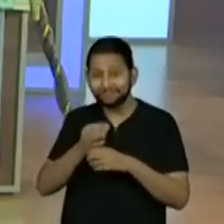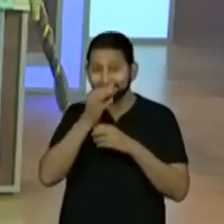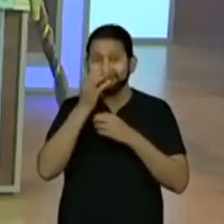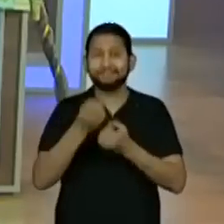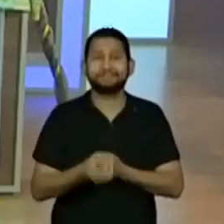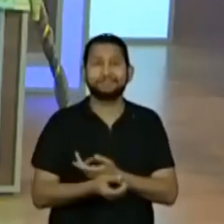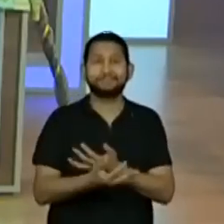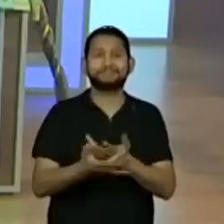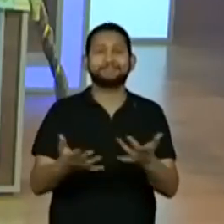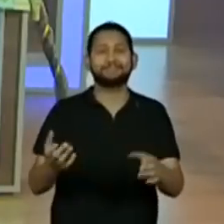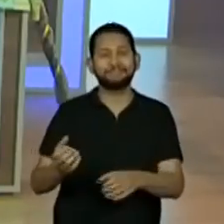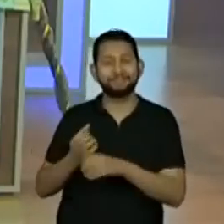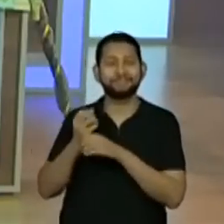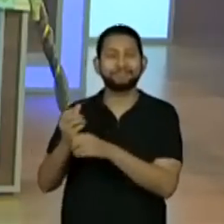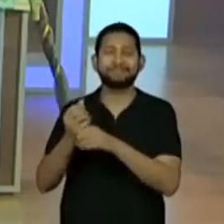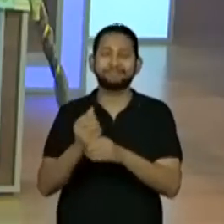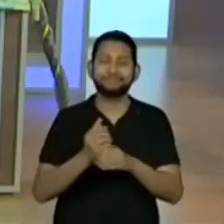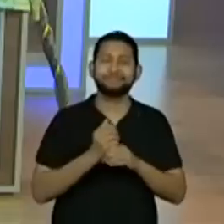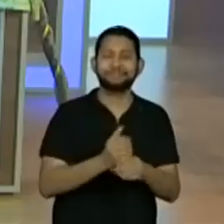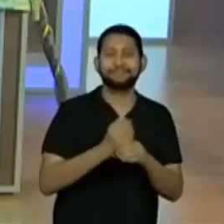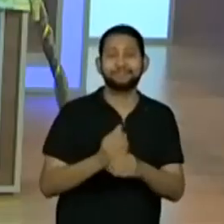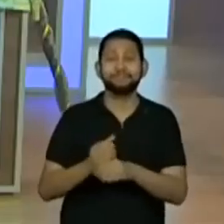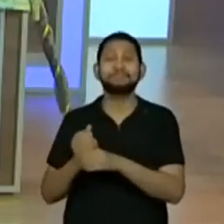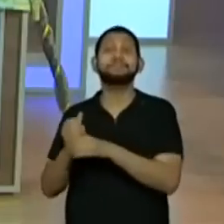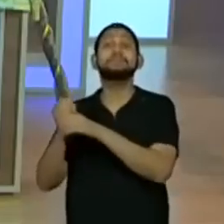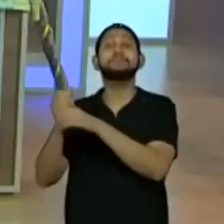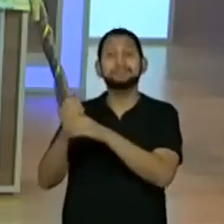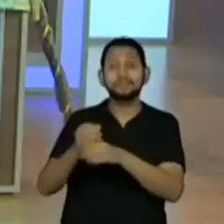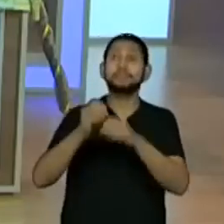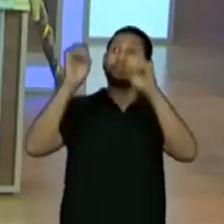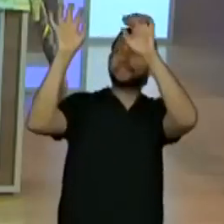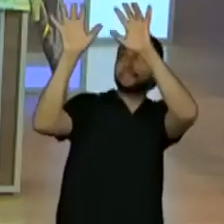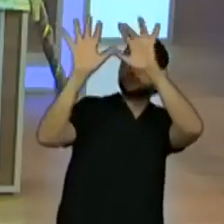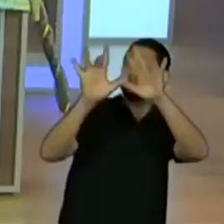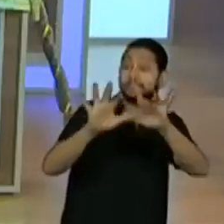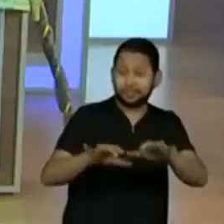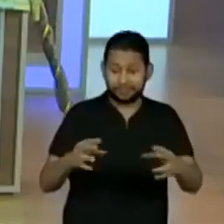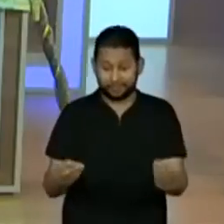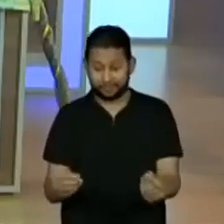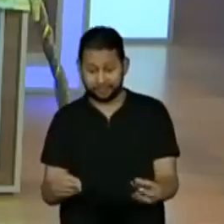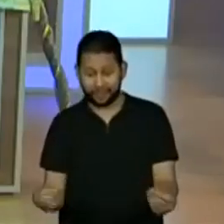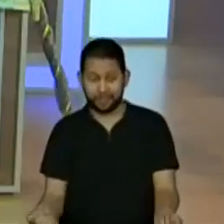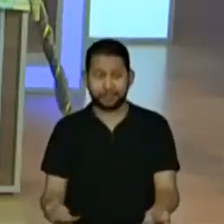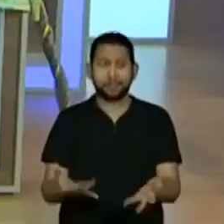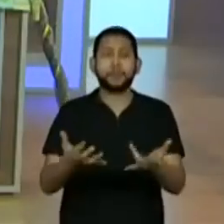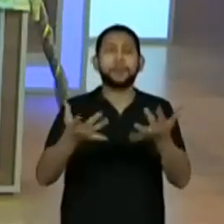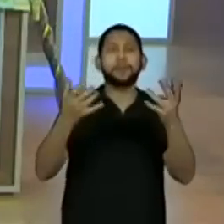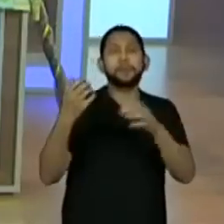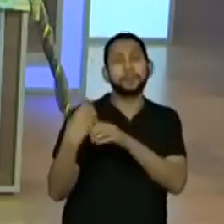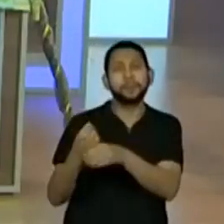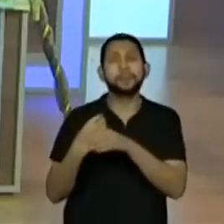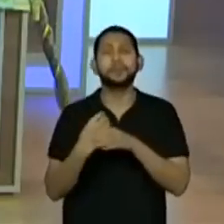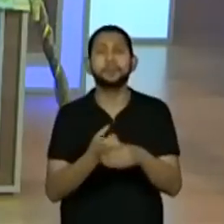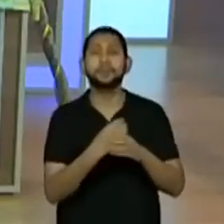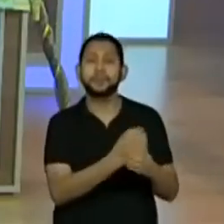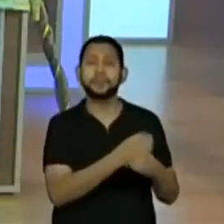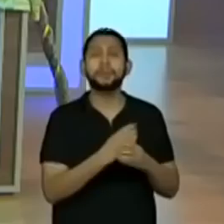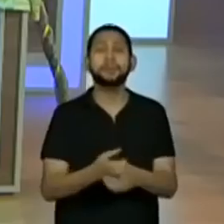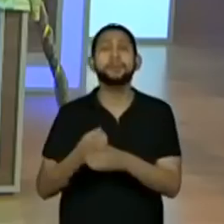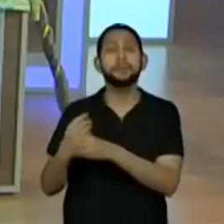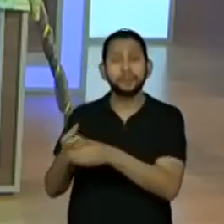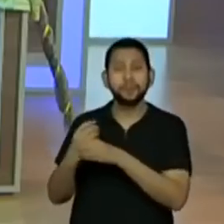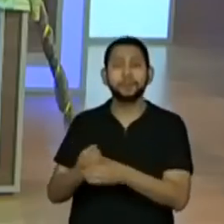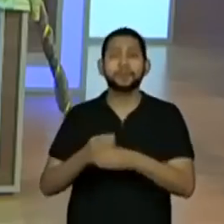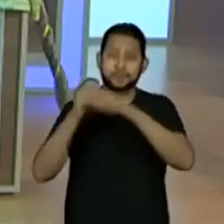tá caindo fulô, cai do céu, cai da terra, oh, tá